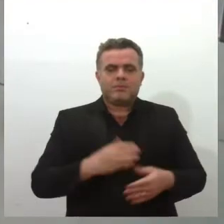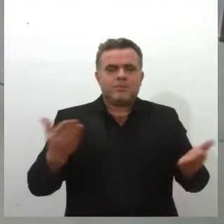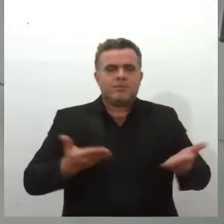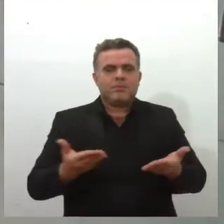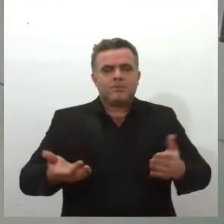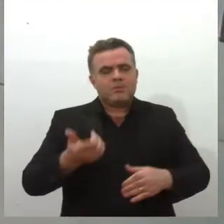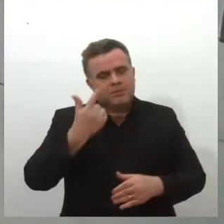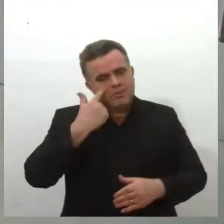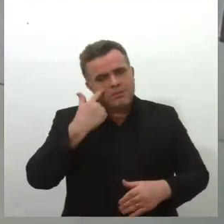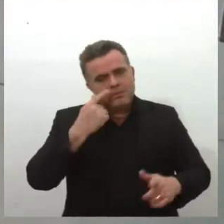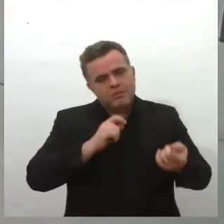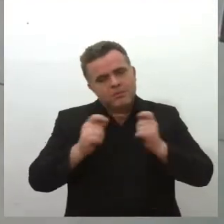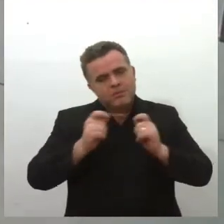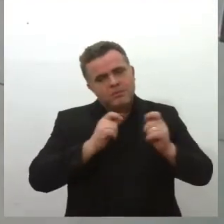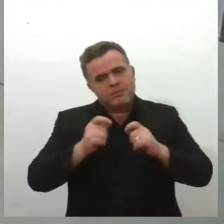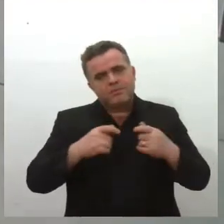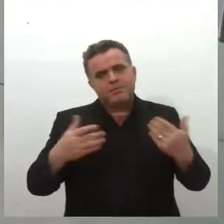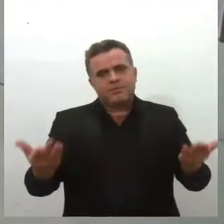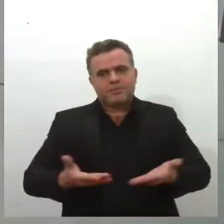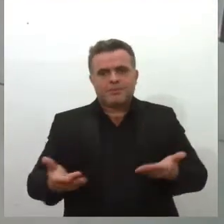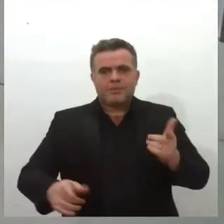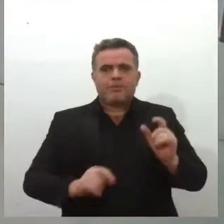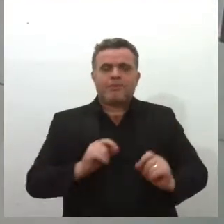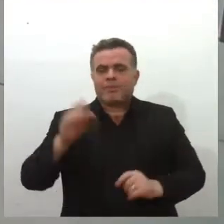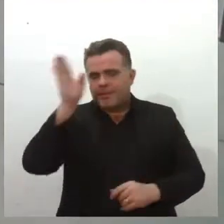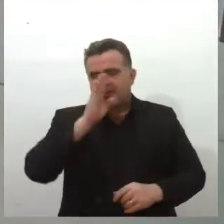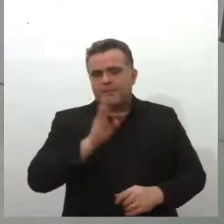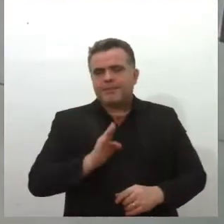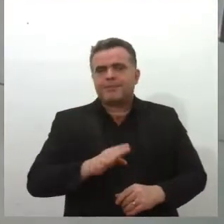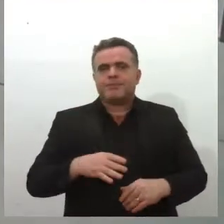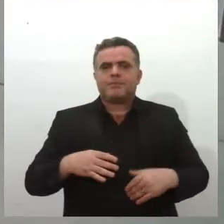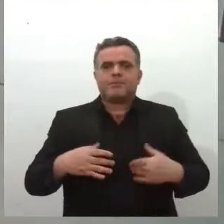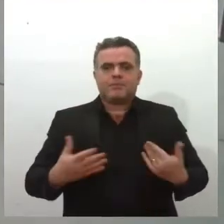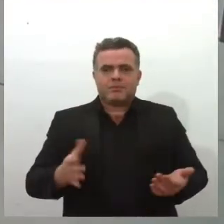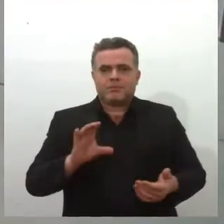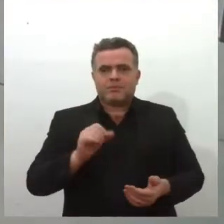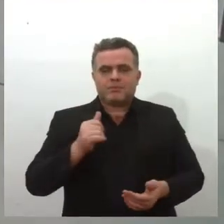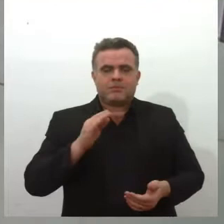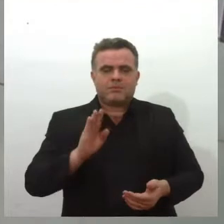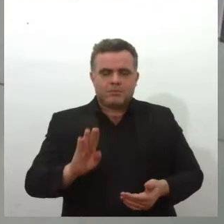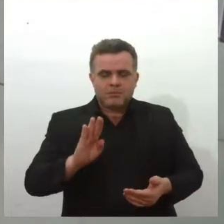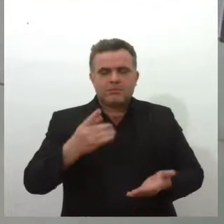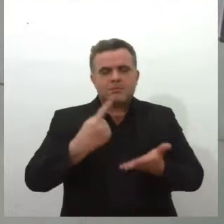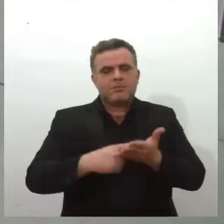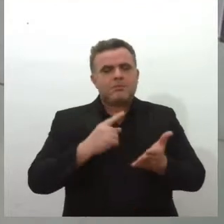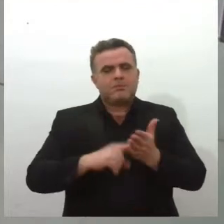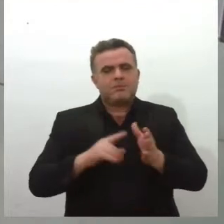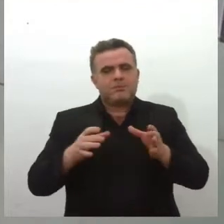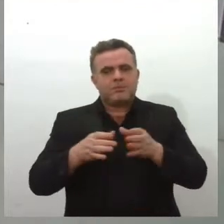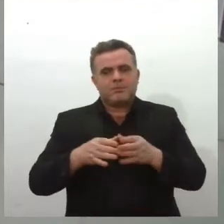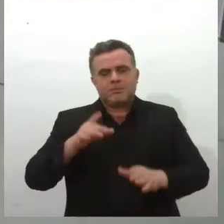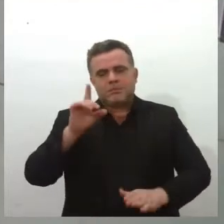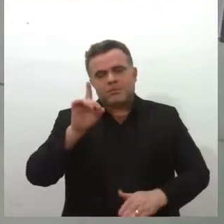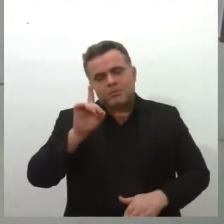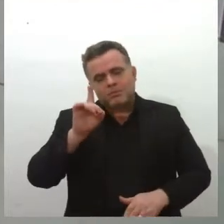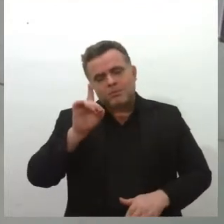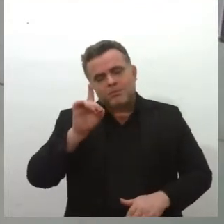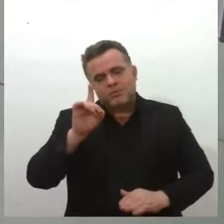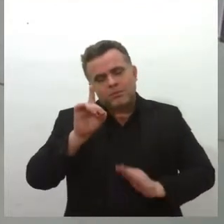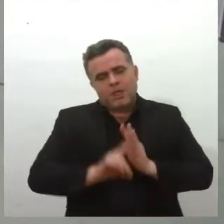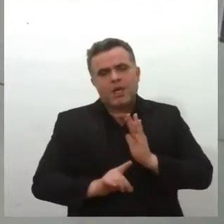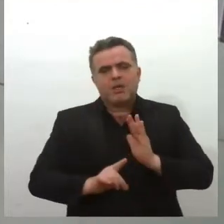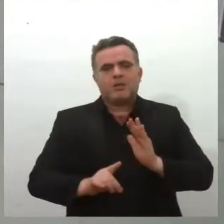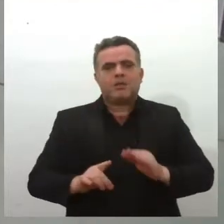com a entrevista. Olha, a Ordem dos Advogados do Brasil, Seccional Sergipe, por meio da Comissão de Direito Animal, está realizando a